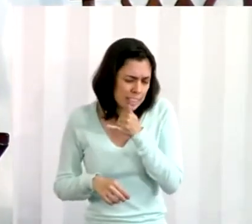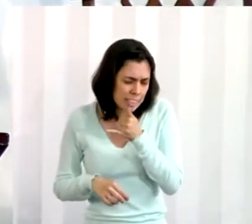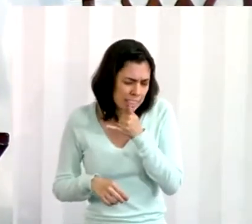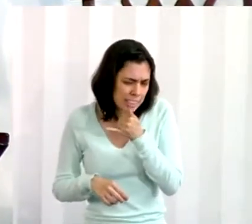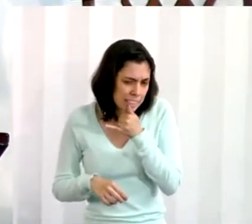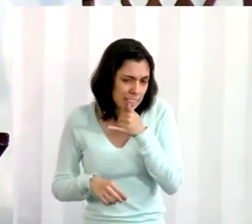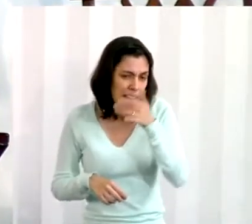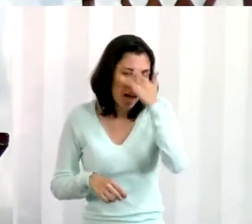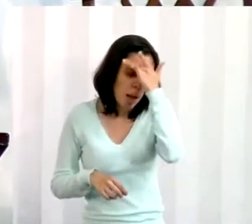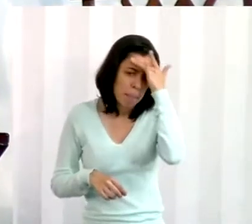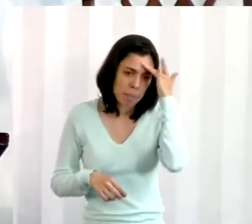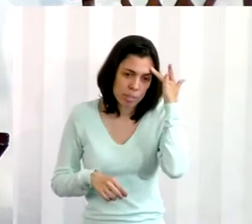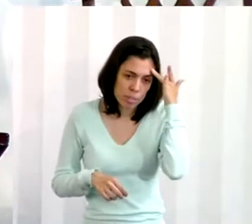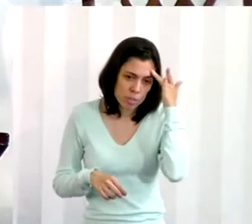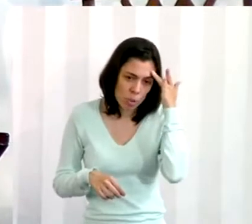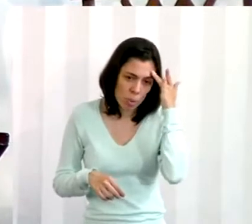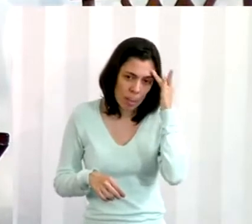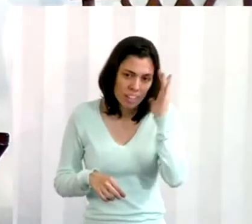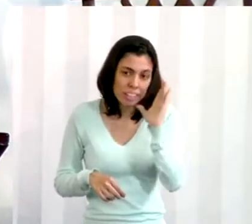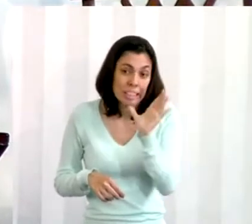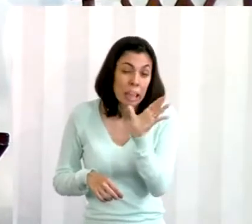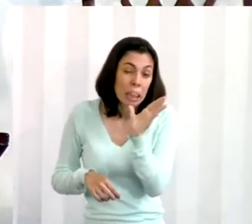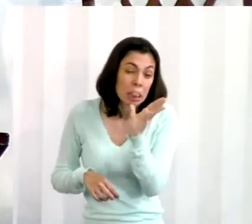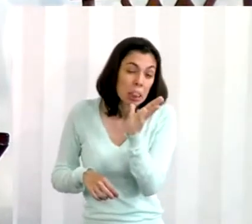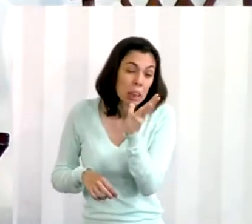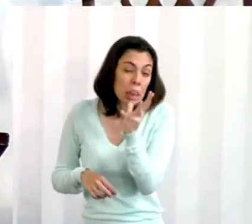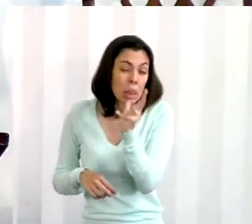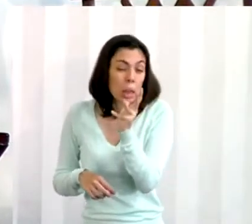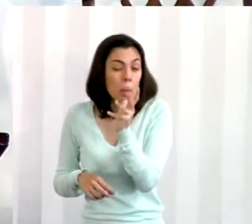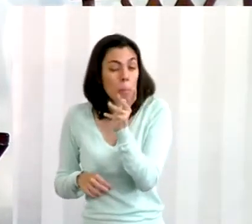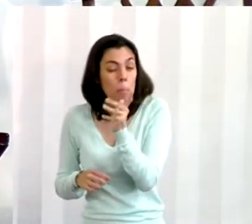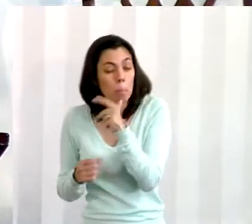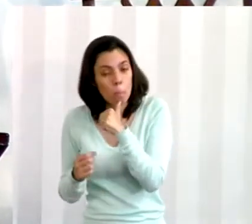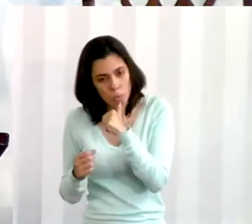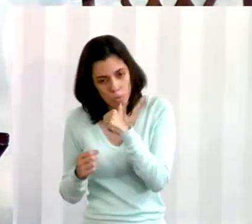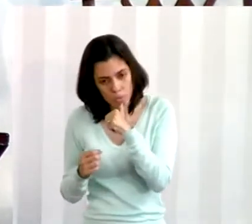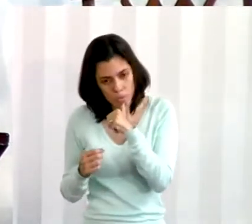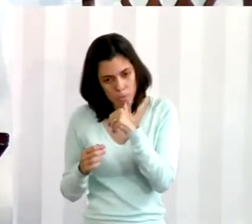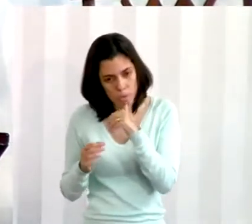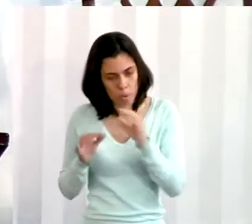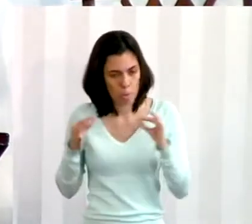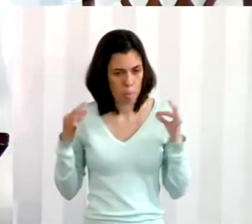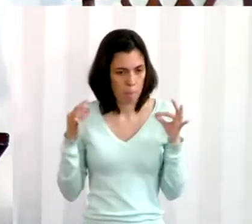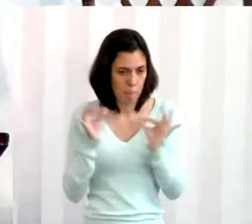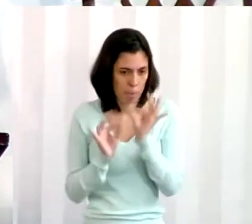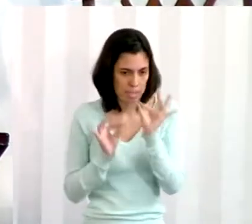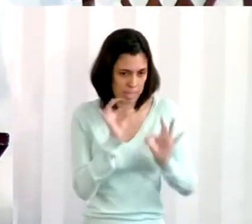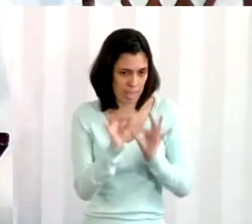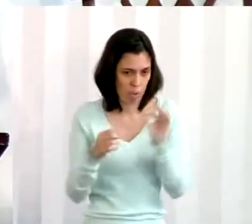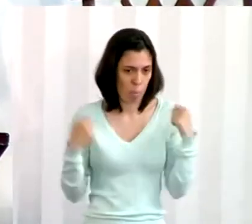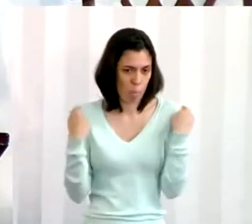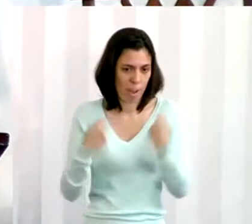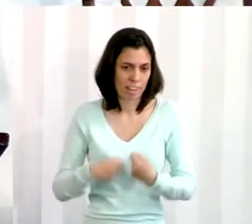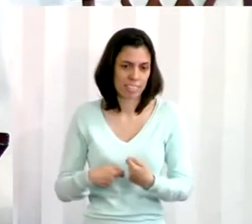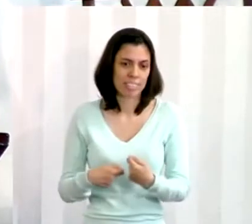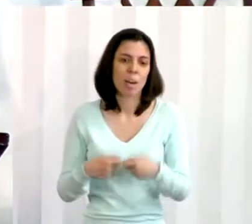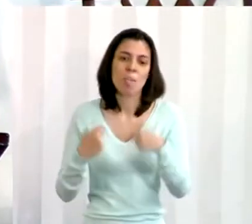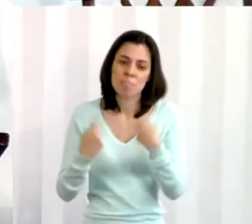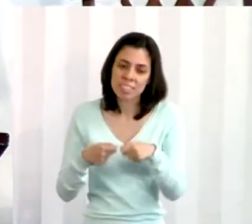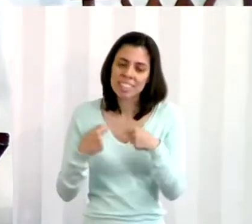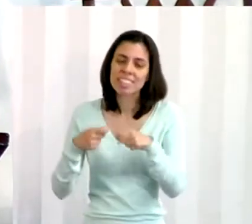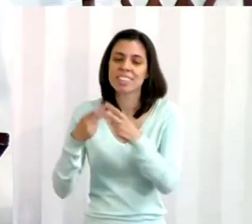te convidar a ter paciência. Você ama mais essa pessoa do que exige dela.